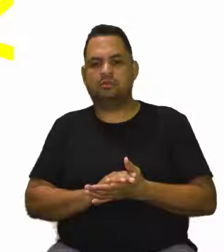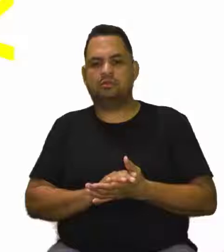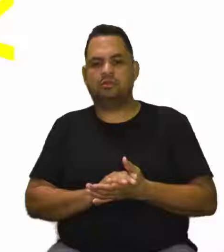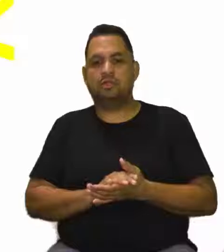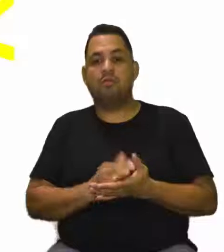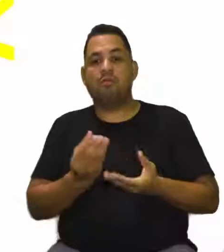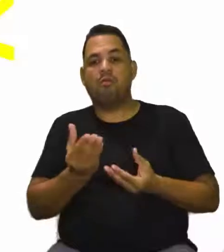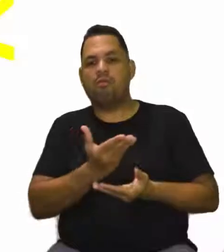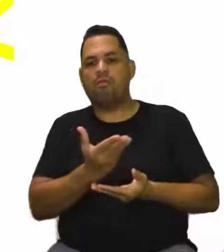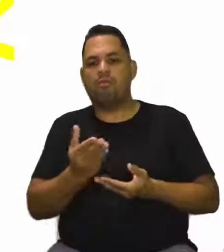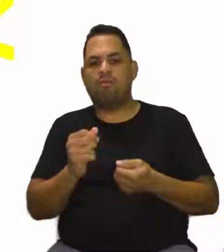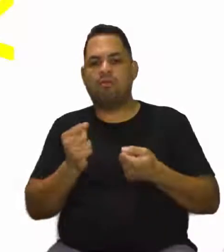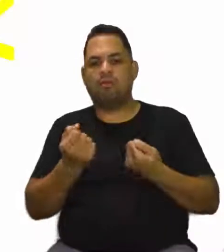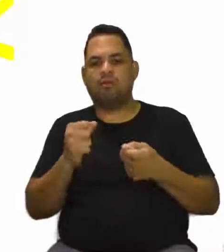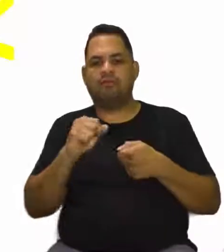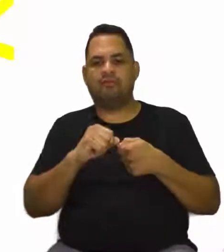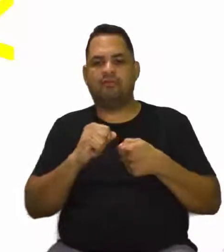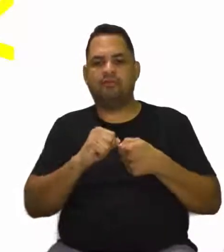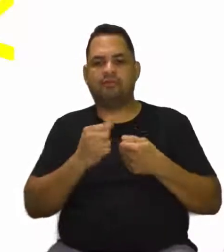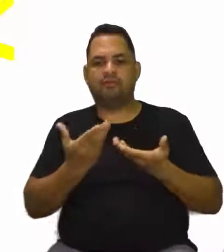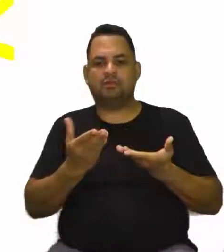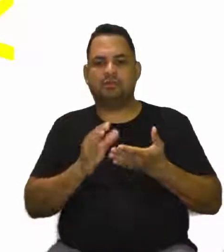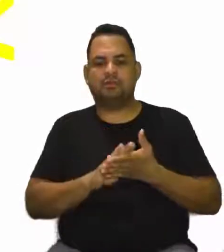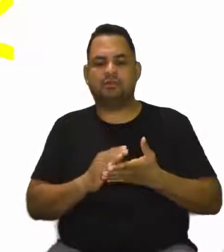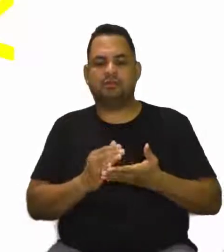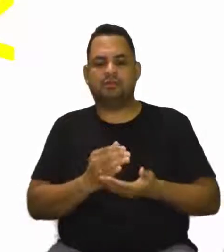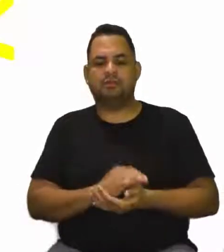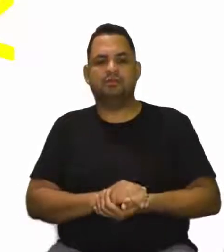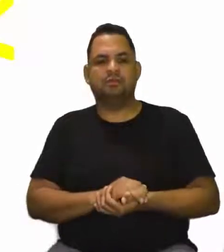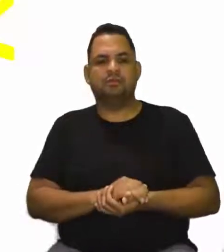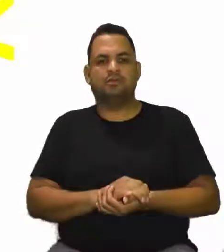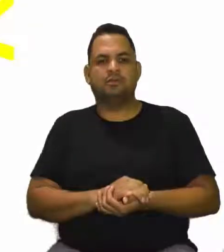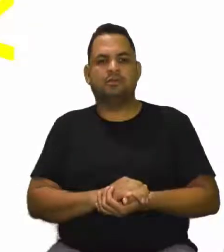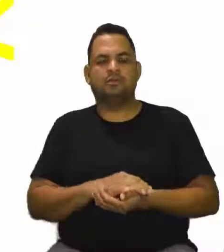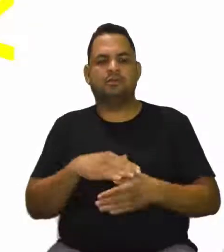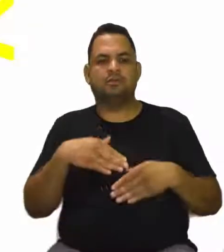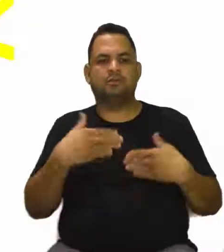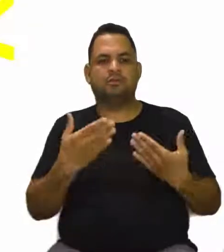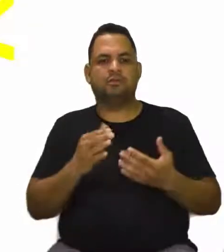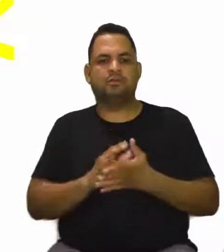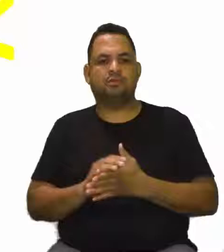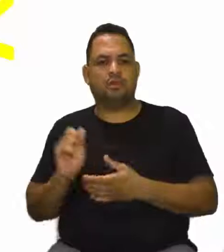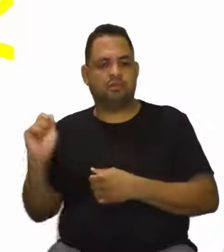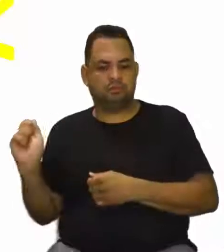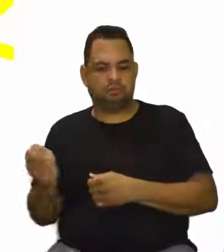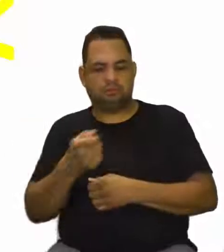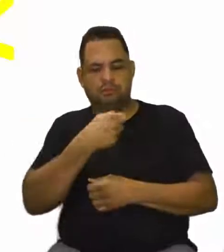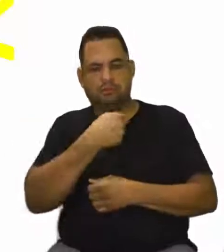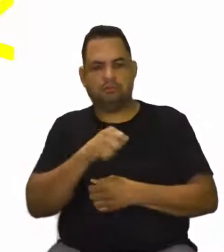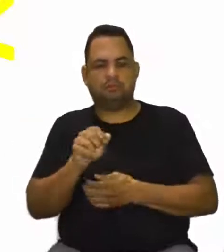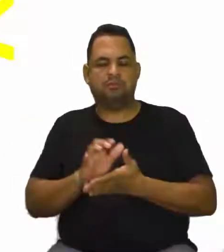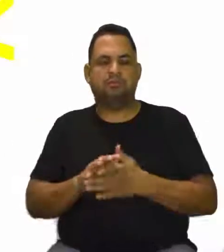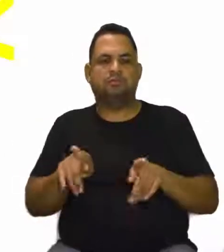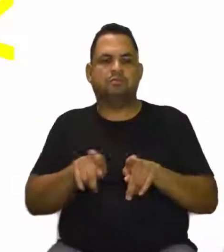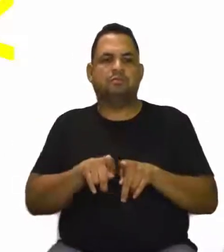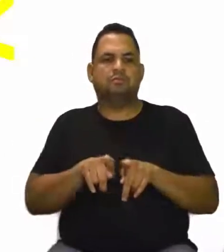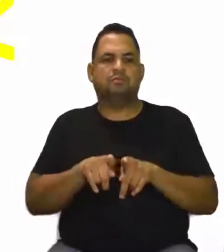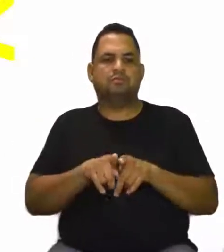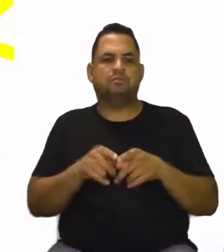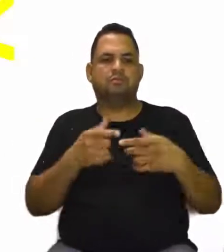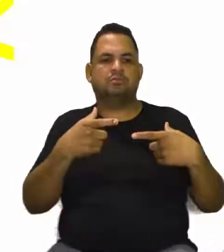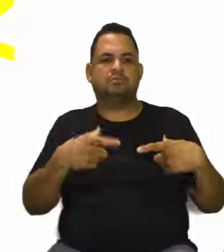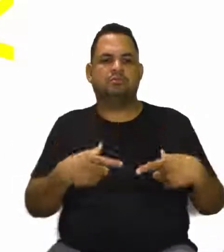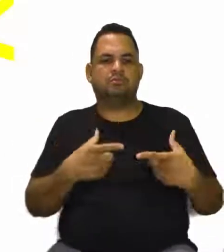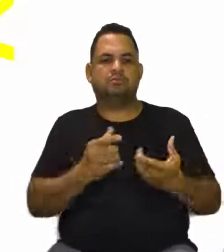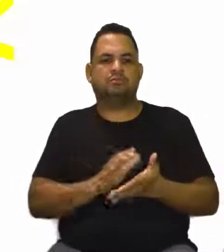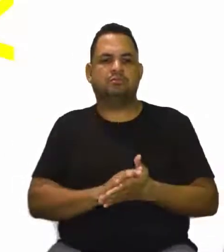também como que está posto aqui a posição que eles ficam. E na hora aqui do tênis, nós temos também a posição